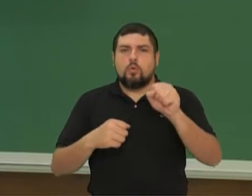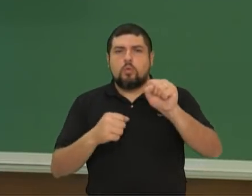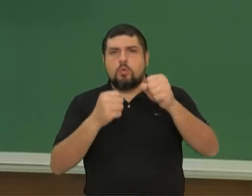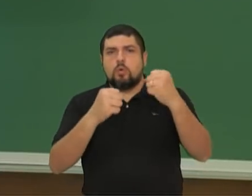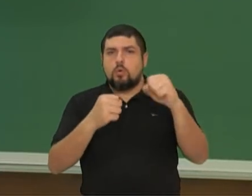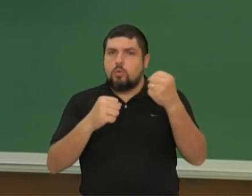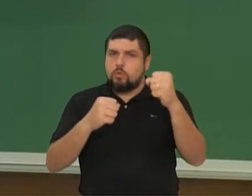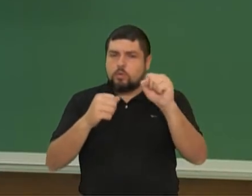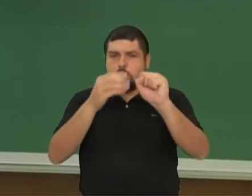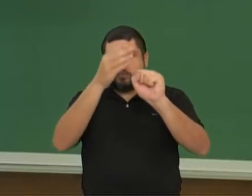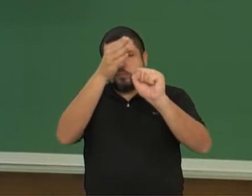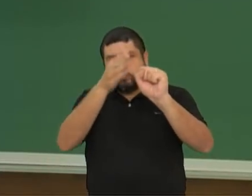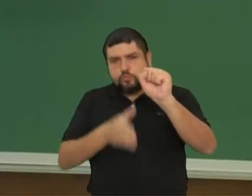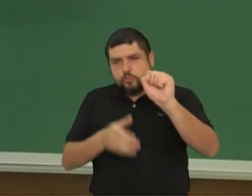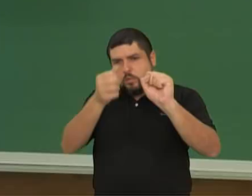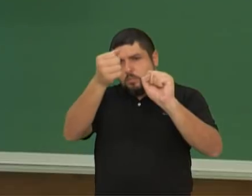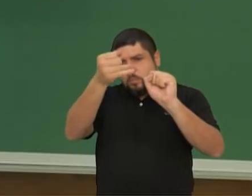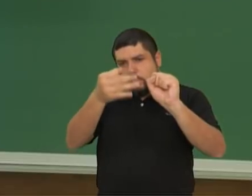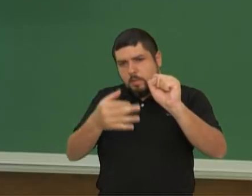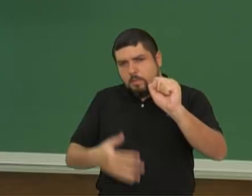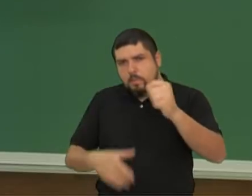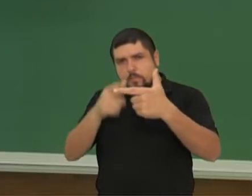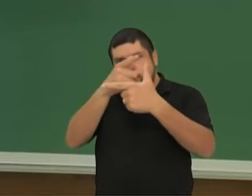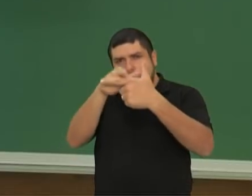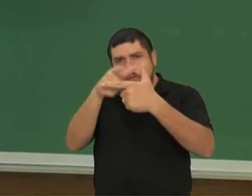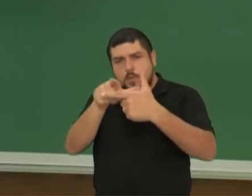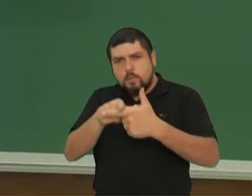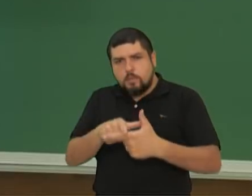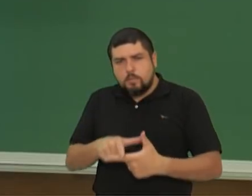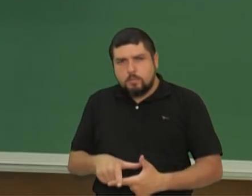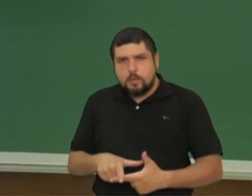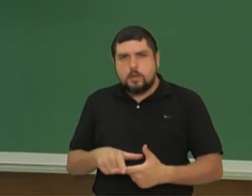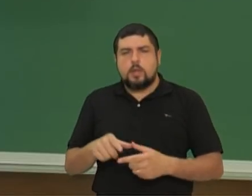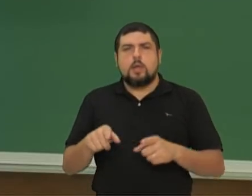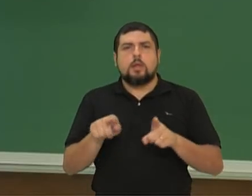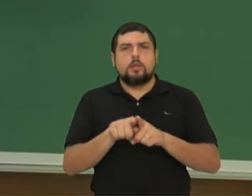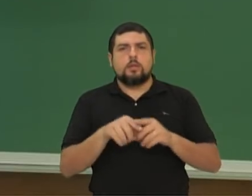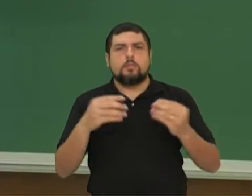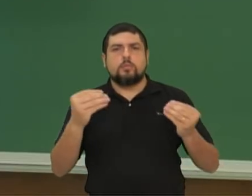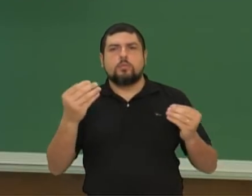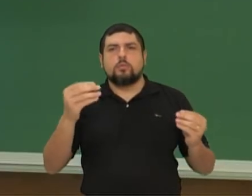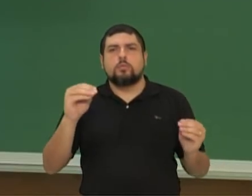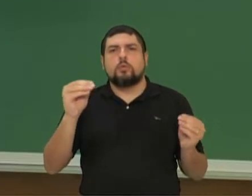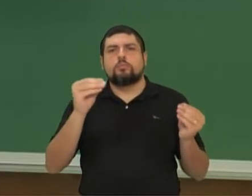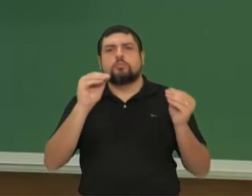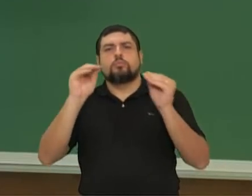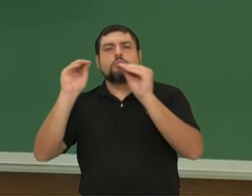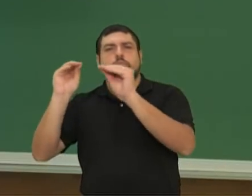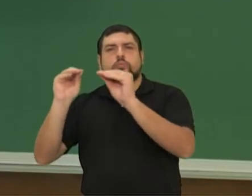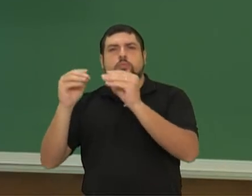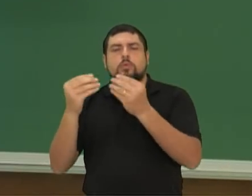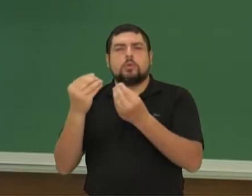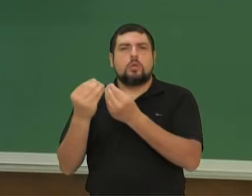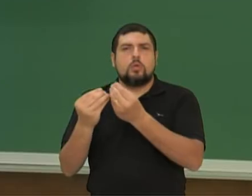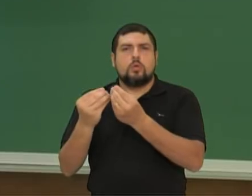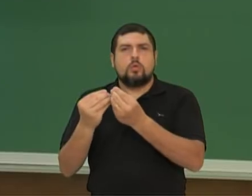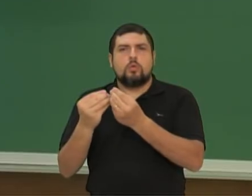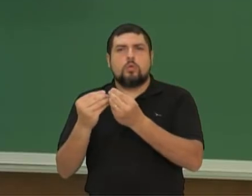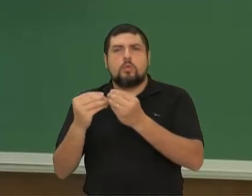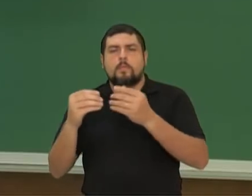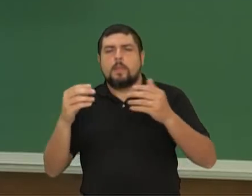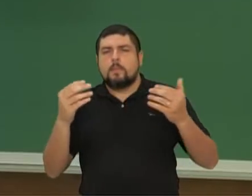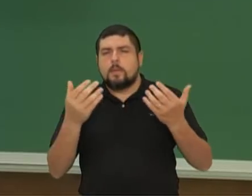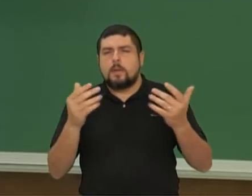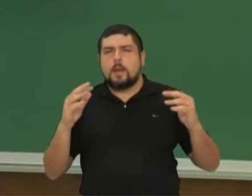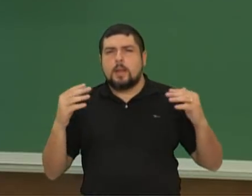vai decompor o 8 de fator 2 e vai reescrevendo a sua equação até